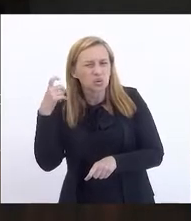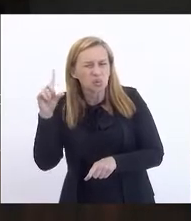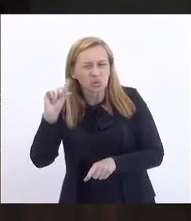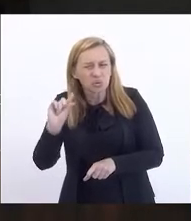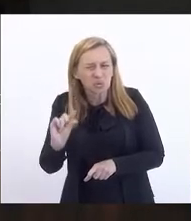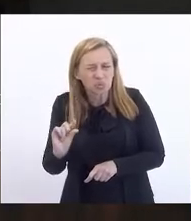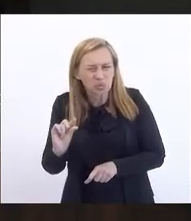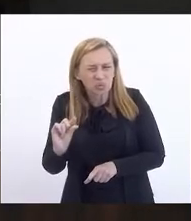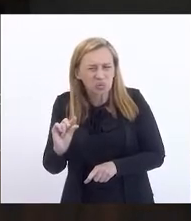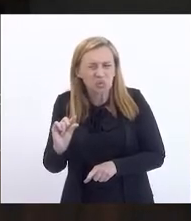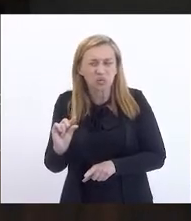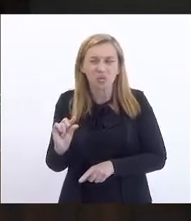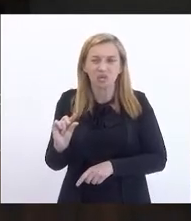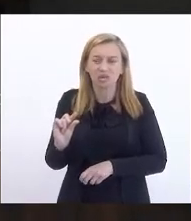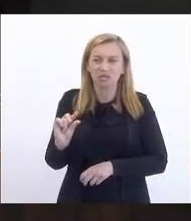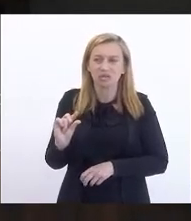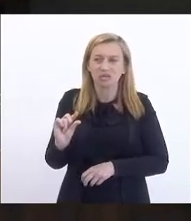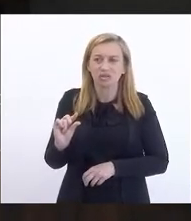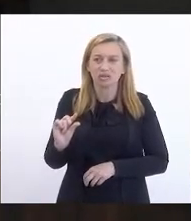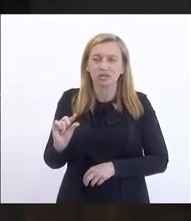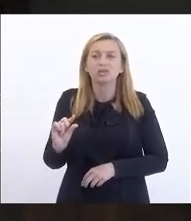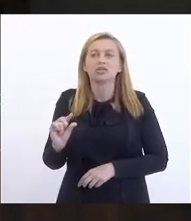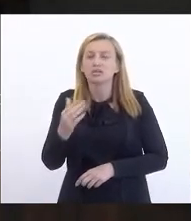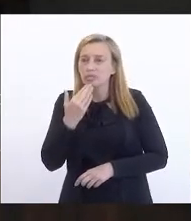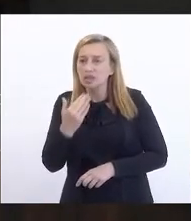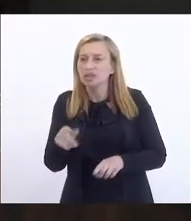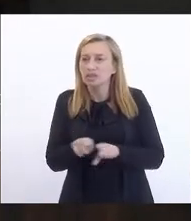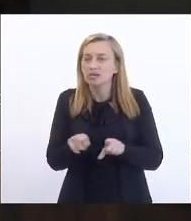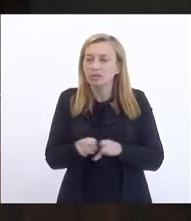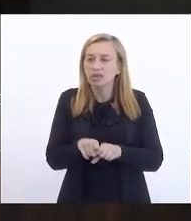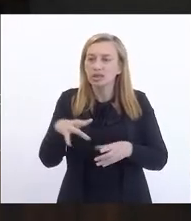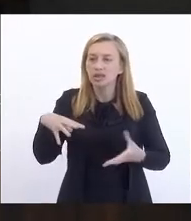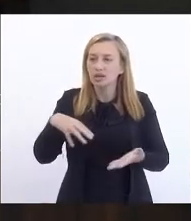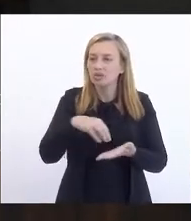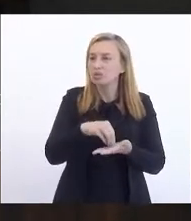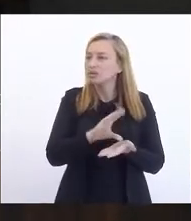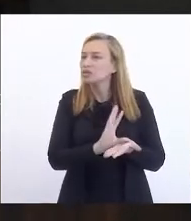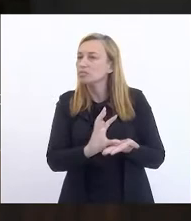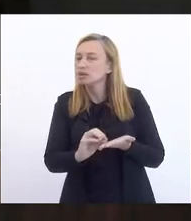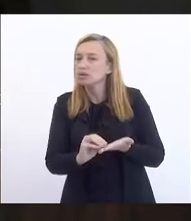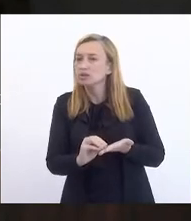som está baixo. som está baixo. Gostaria de pedir também que incluísse em pauta...